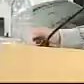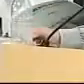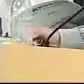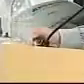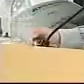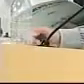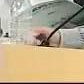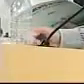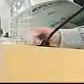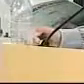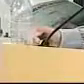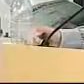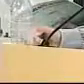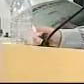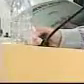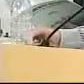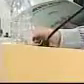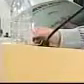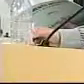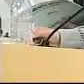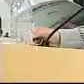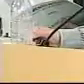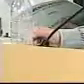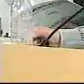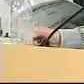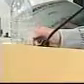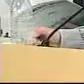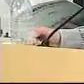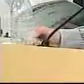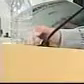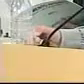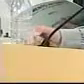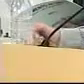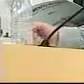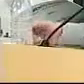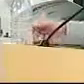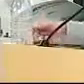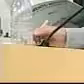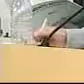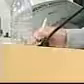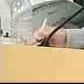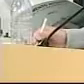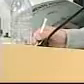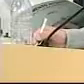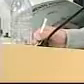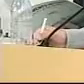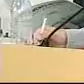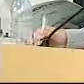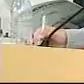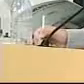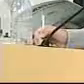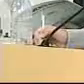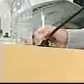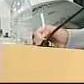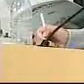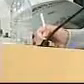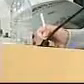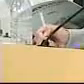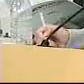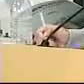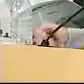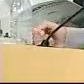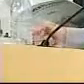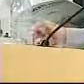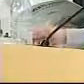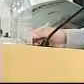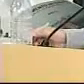vereador. 1, 2, 3, 4, 5, 6, 7. 1, 2, 3, 4, 5, 6, 7. Sim. Não. 1, 2, 3, 4, 5, 6,